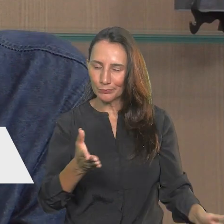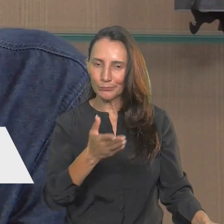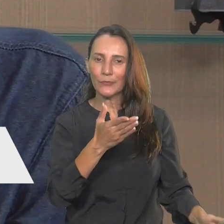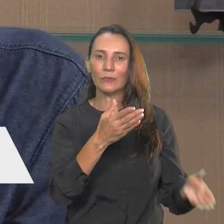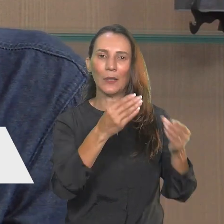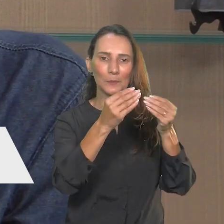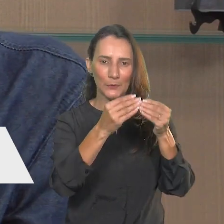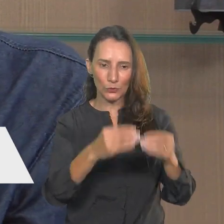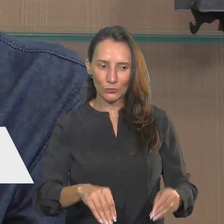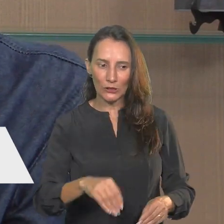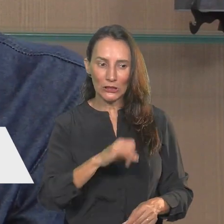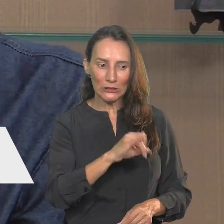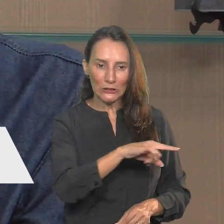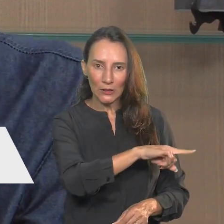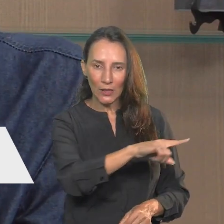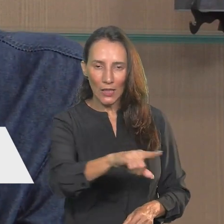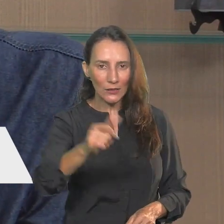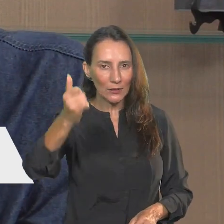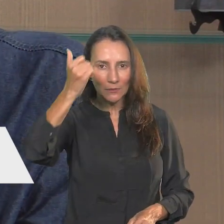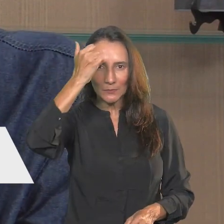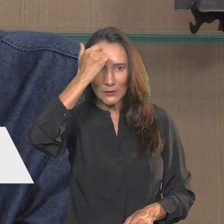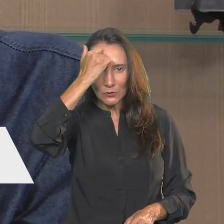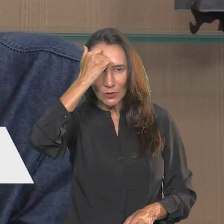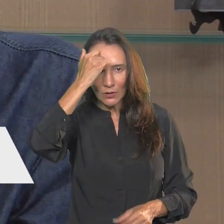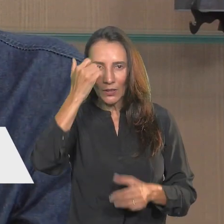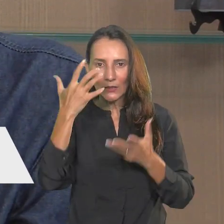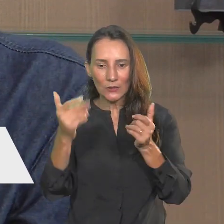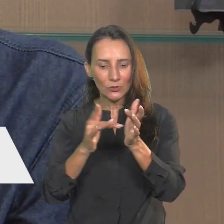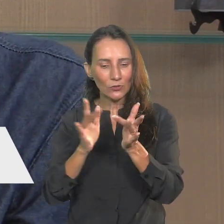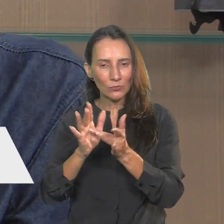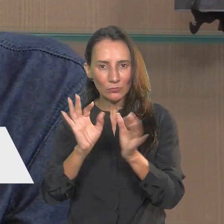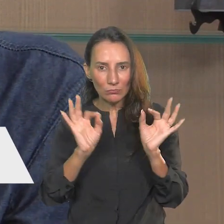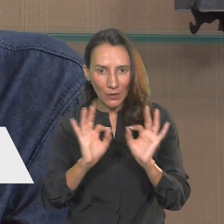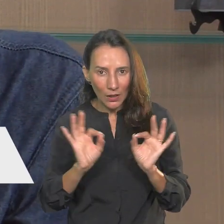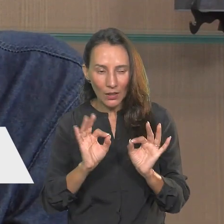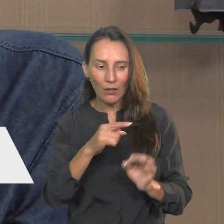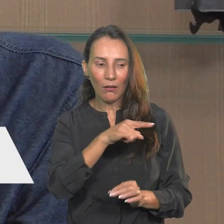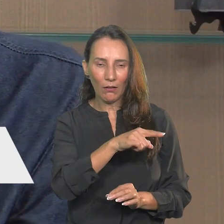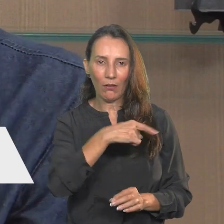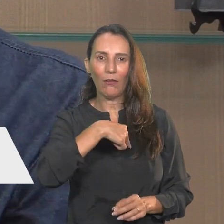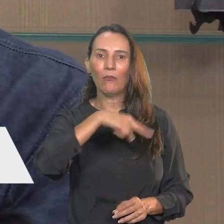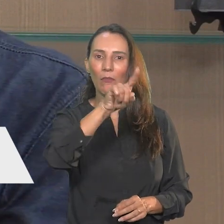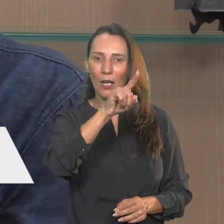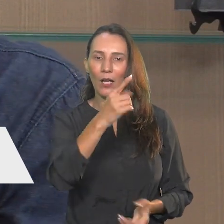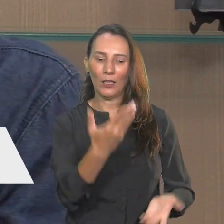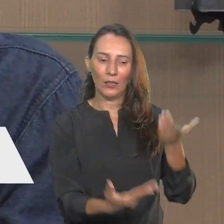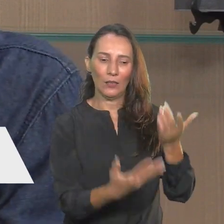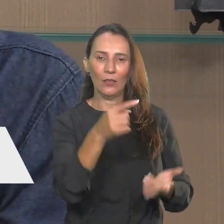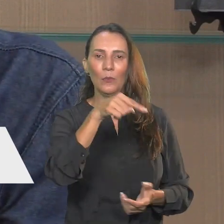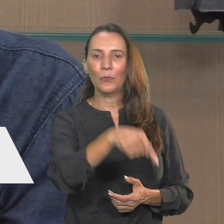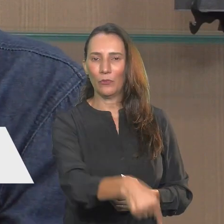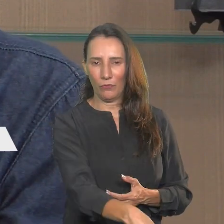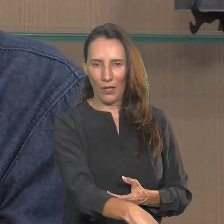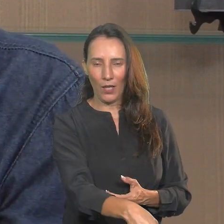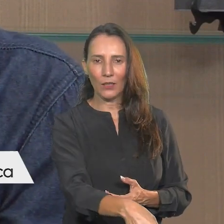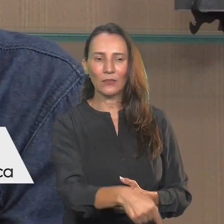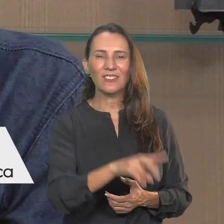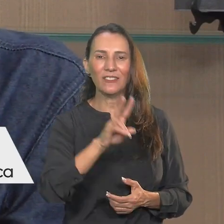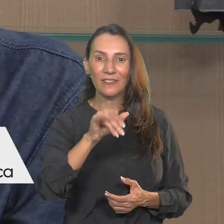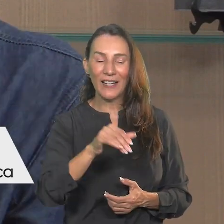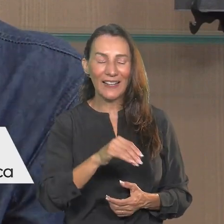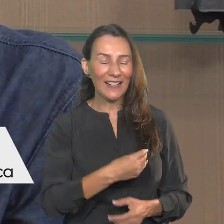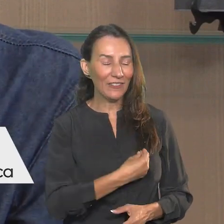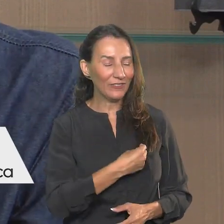se não se arrependerem, se não se entregarem nas mãos de Jesus, elas vão para o inferno e passarão toda a eternidade